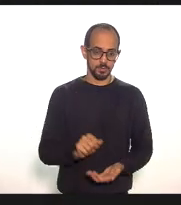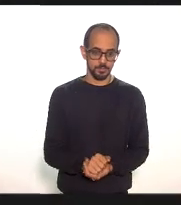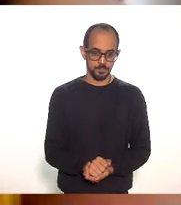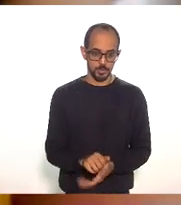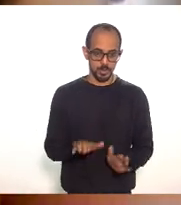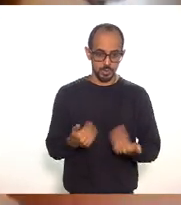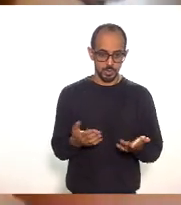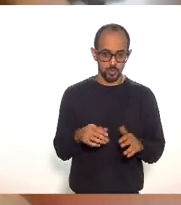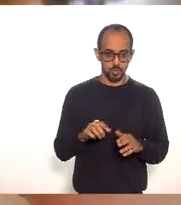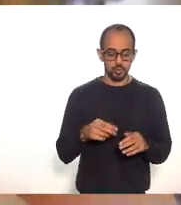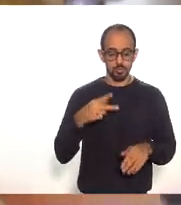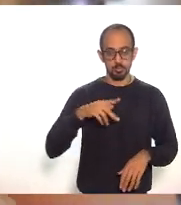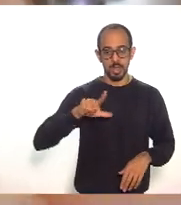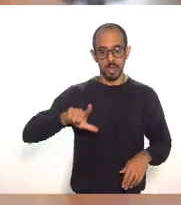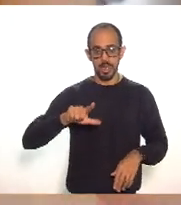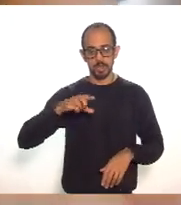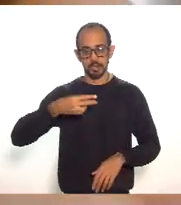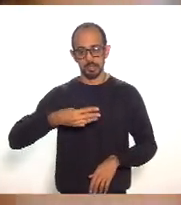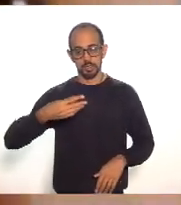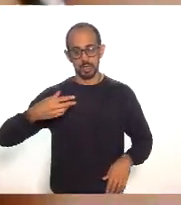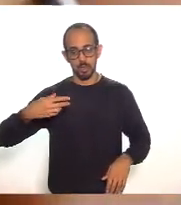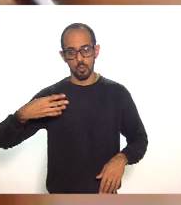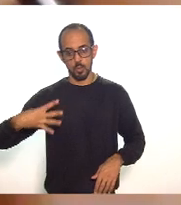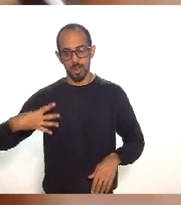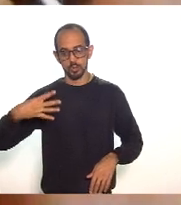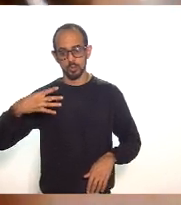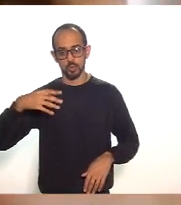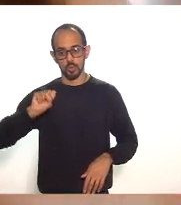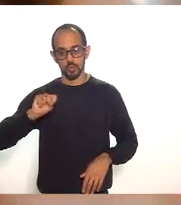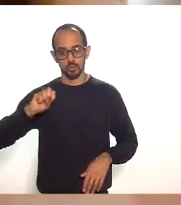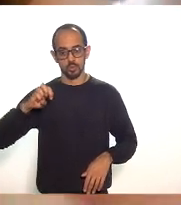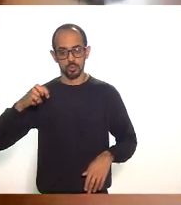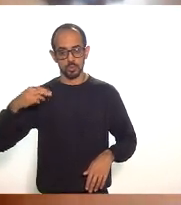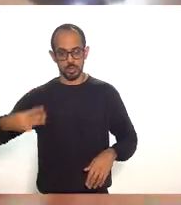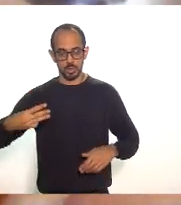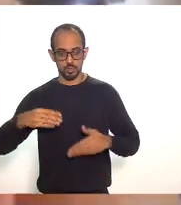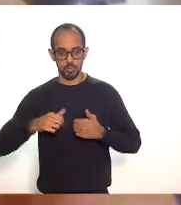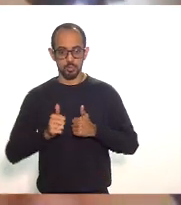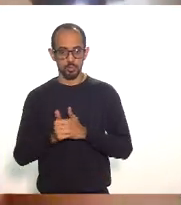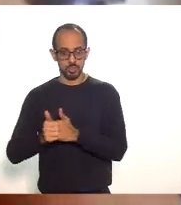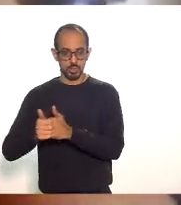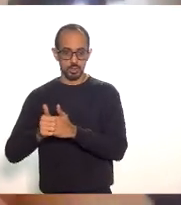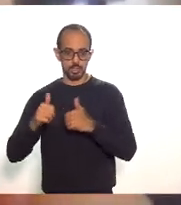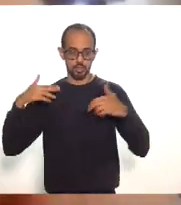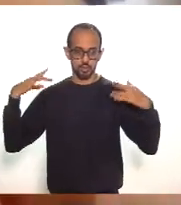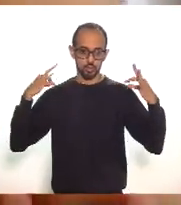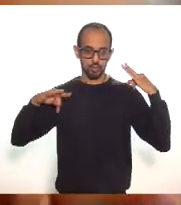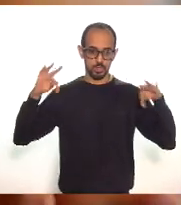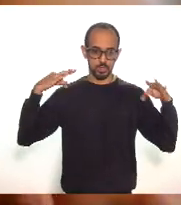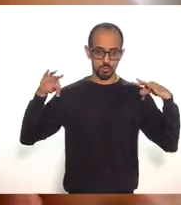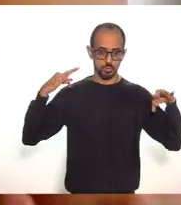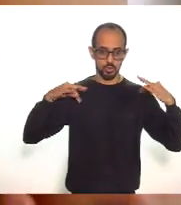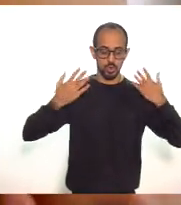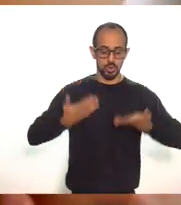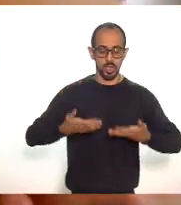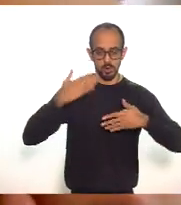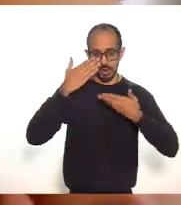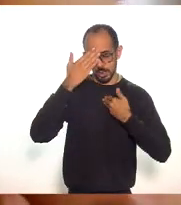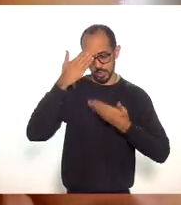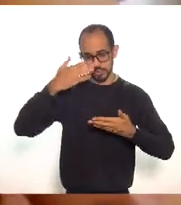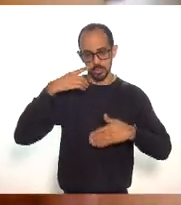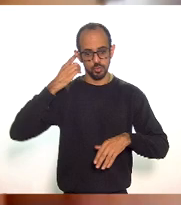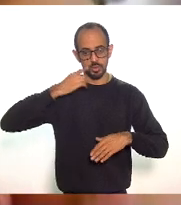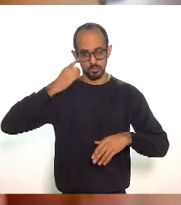Sobre o PL 3483, em relação aos guias de turismo... Eu quero agradecer a todos os deputados, os guias de turismo